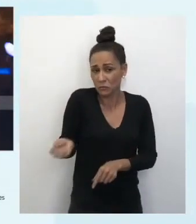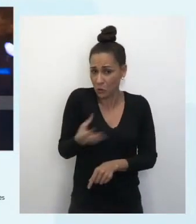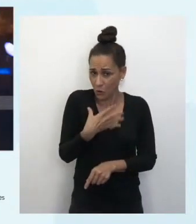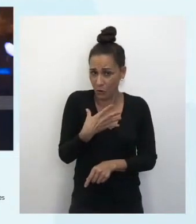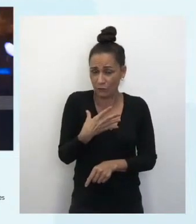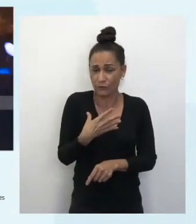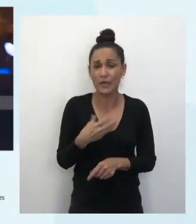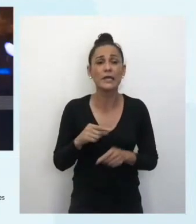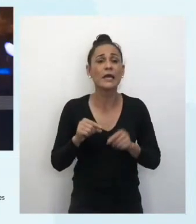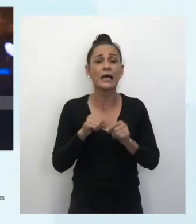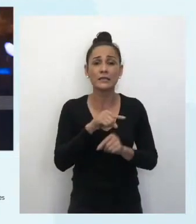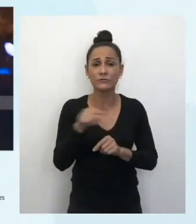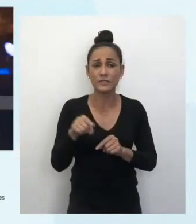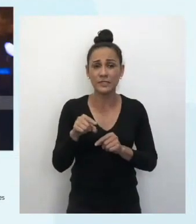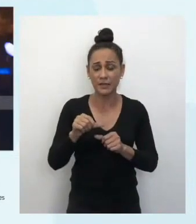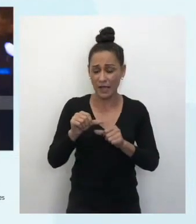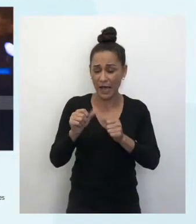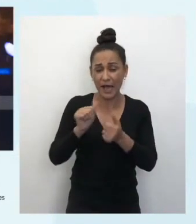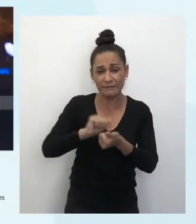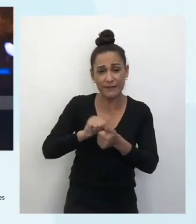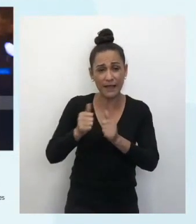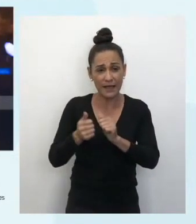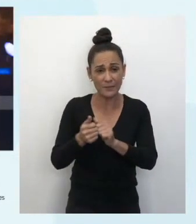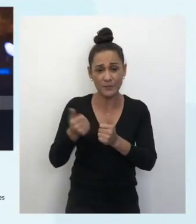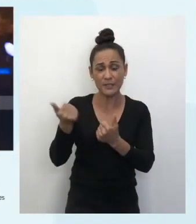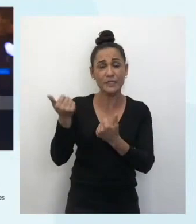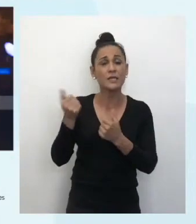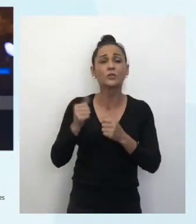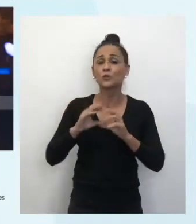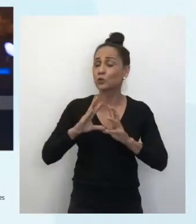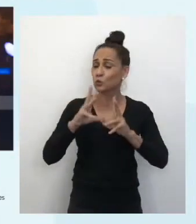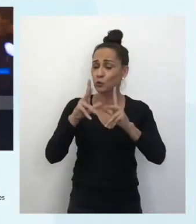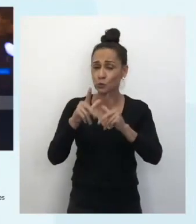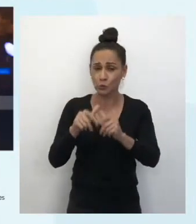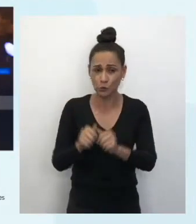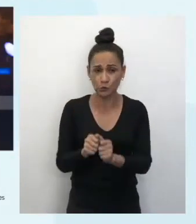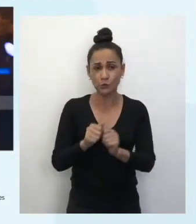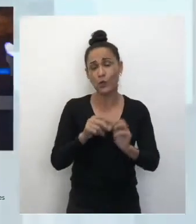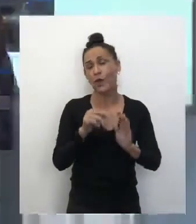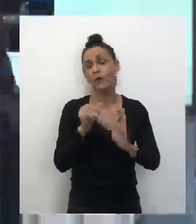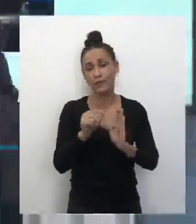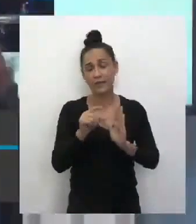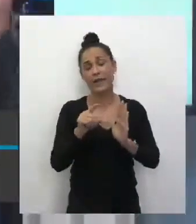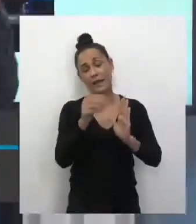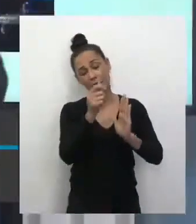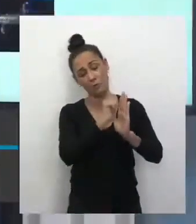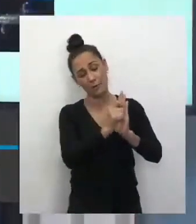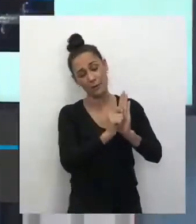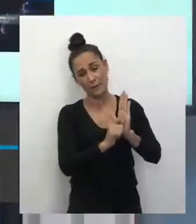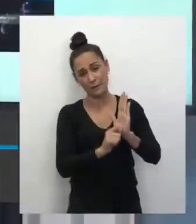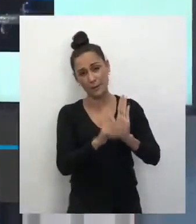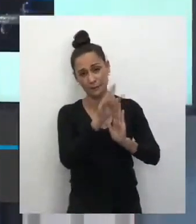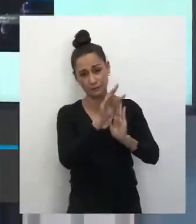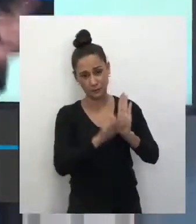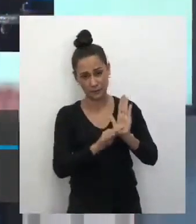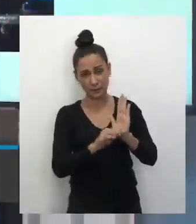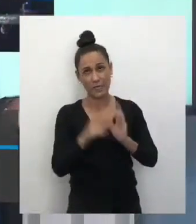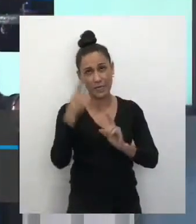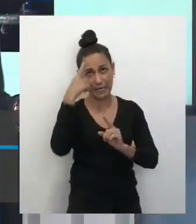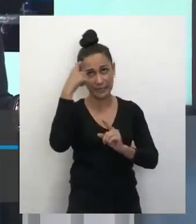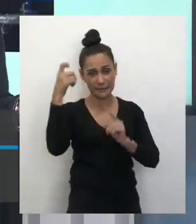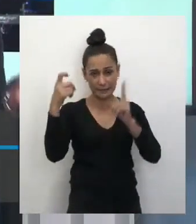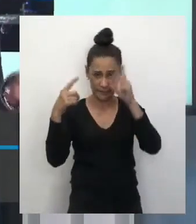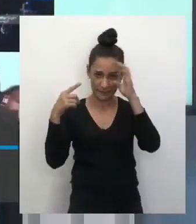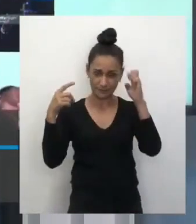você faz uma paródia ali em cima, ou seja, você muda totalmente a letra da música, propagandeando a ideia que você quer